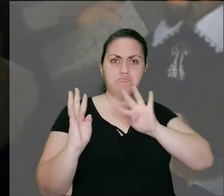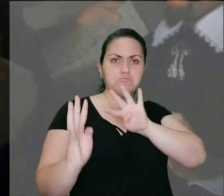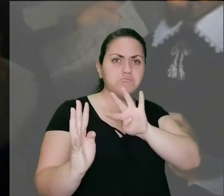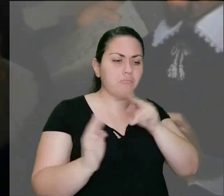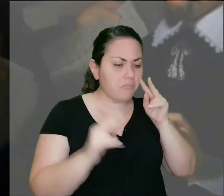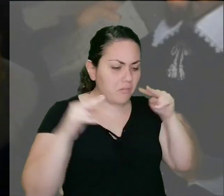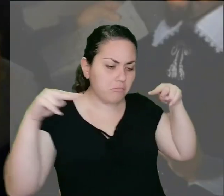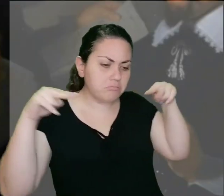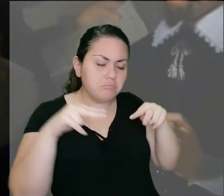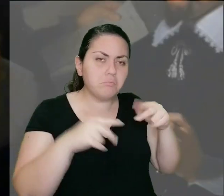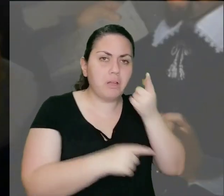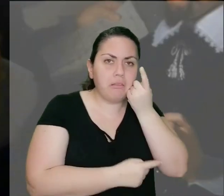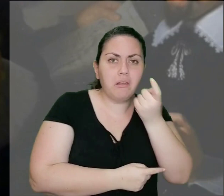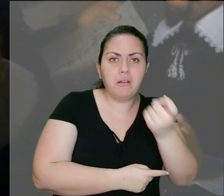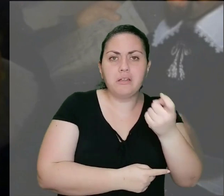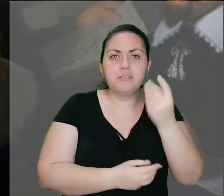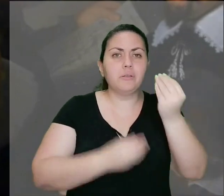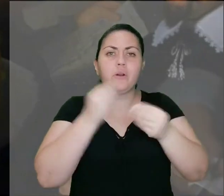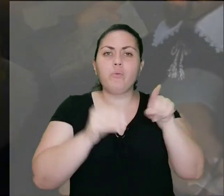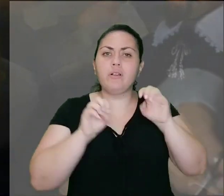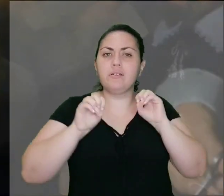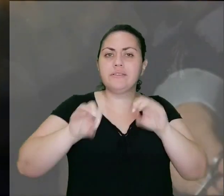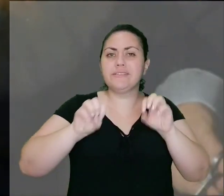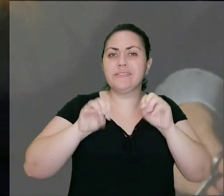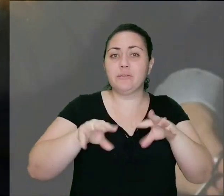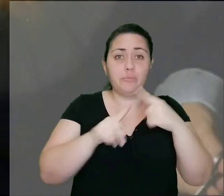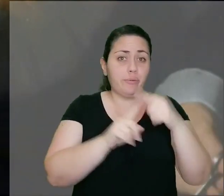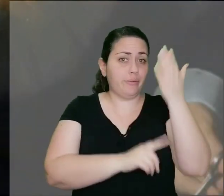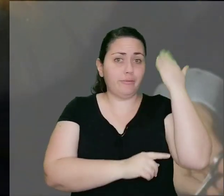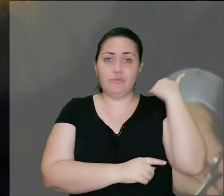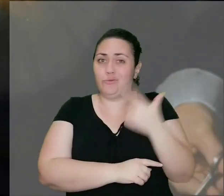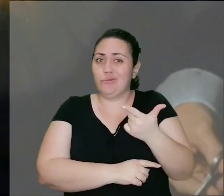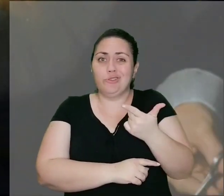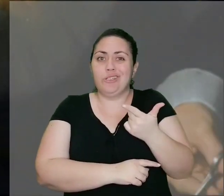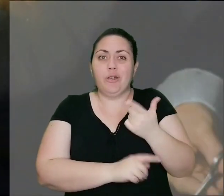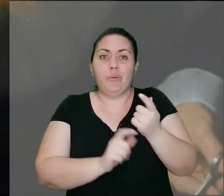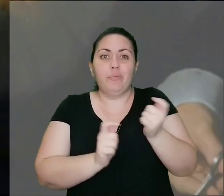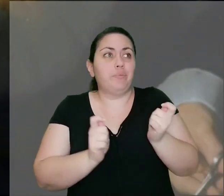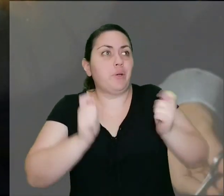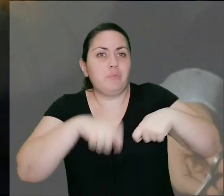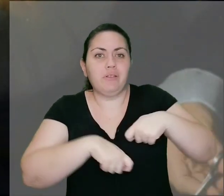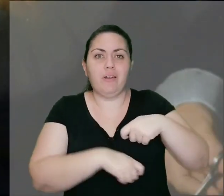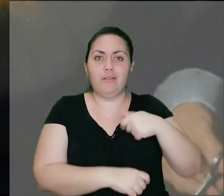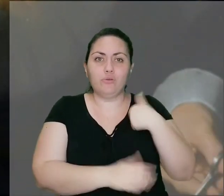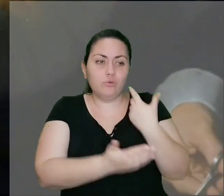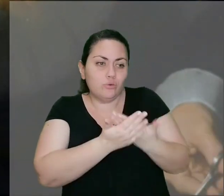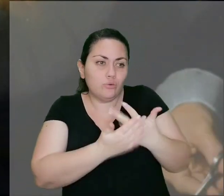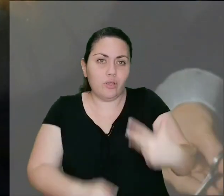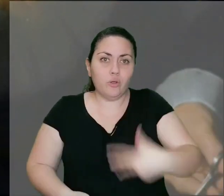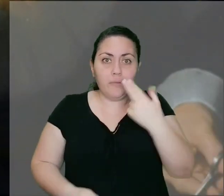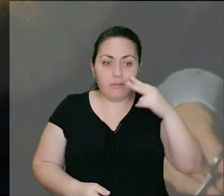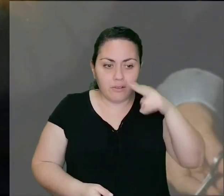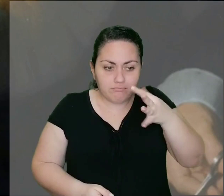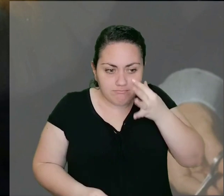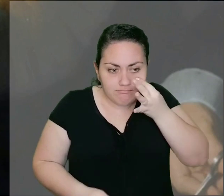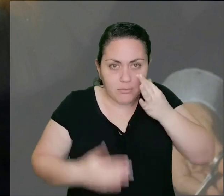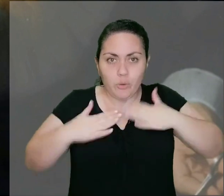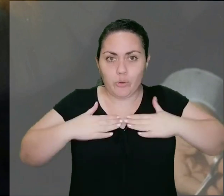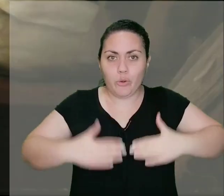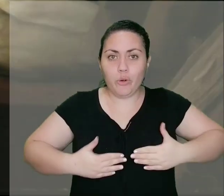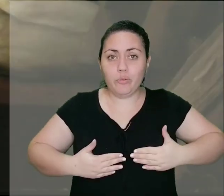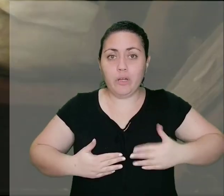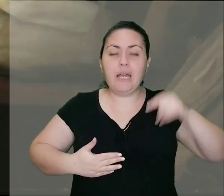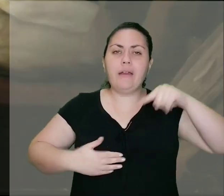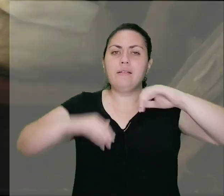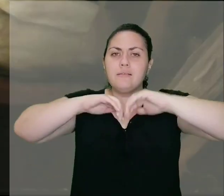parecem estar muito atentos às lições do professor, porque não era sempre que existia a chance de aprender anatomia observando o próprio corpo humano. O